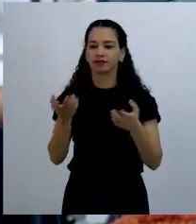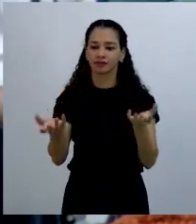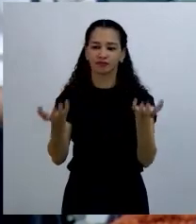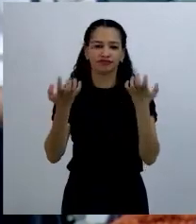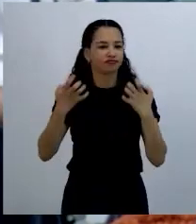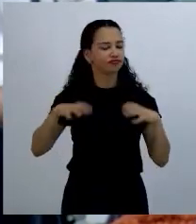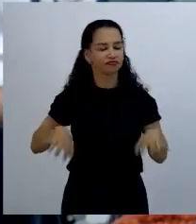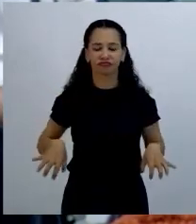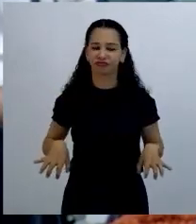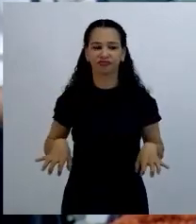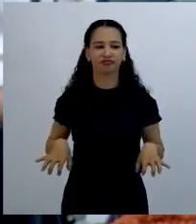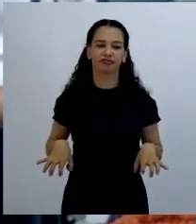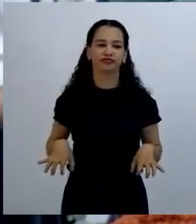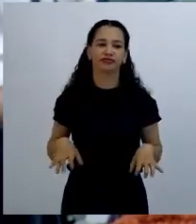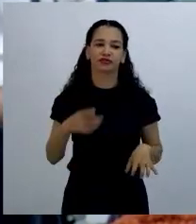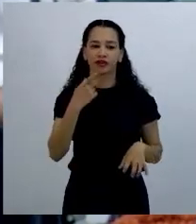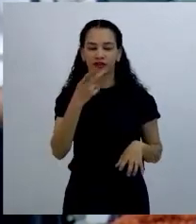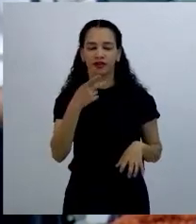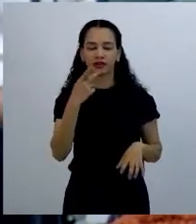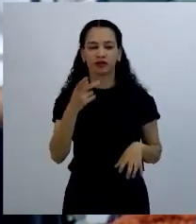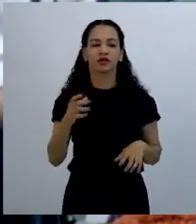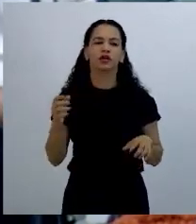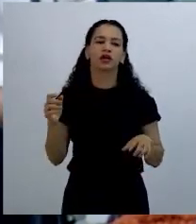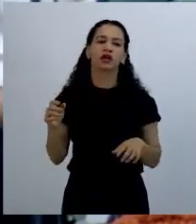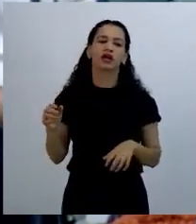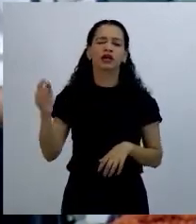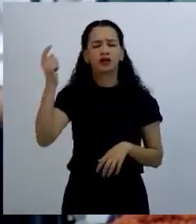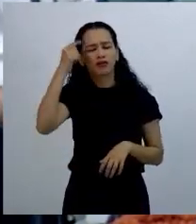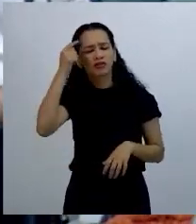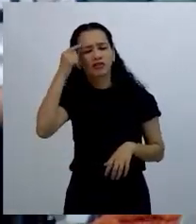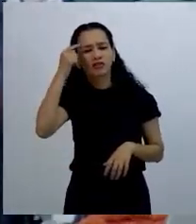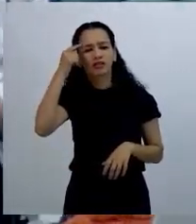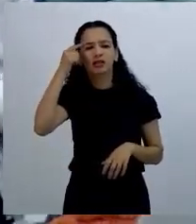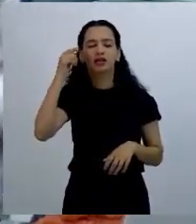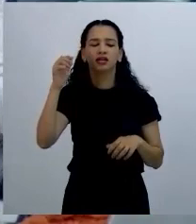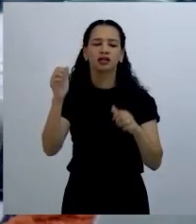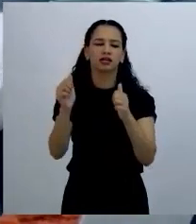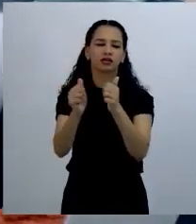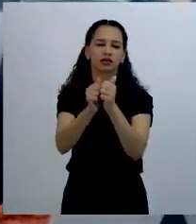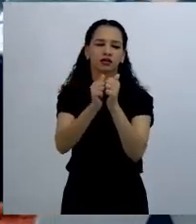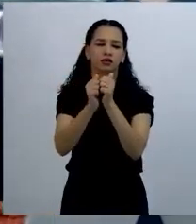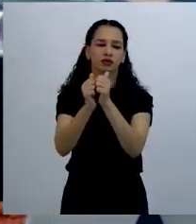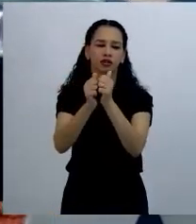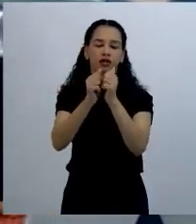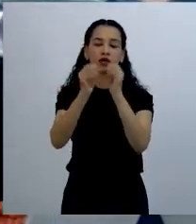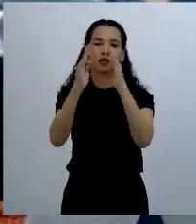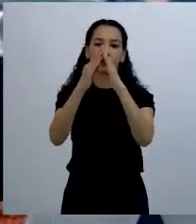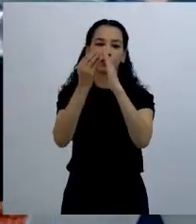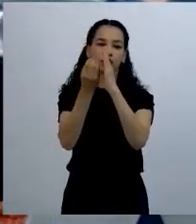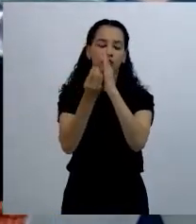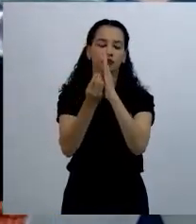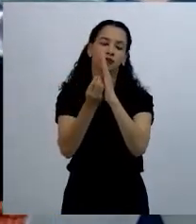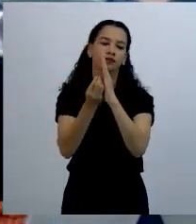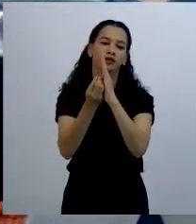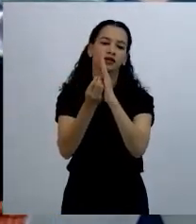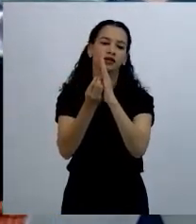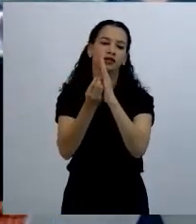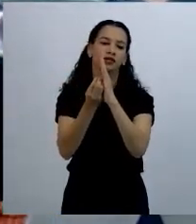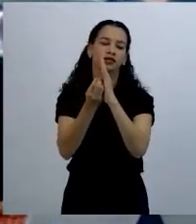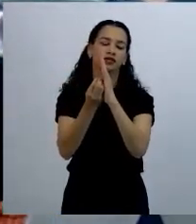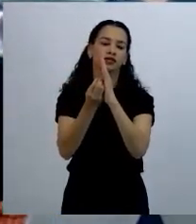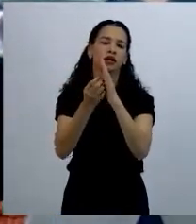que viveram a unidade no meio da igreja às vezes é preciso mínimo de espírito de submissão diante da liderança